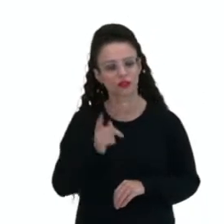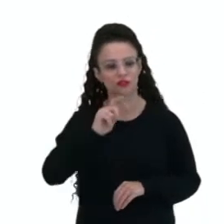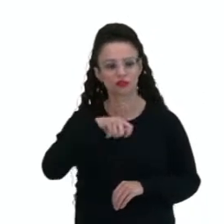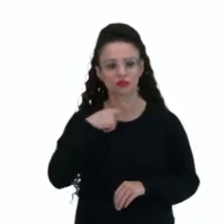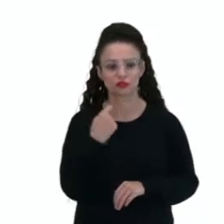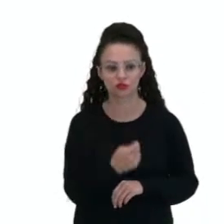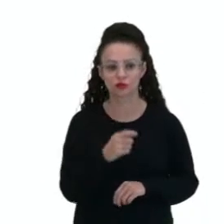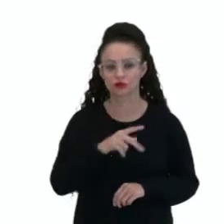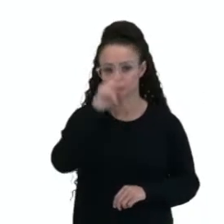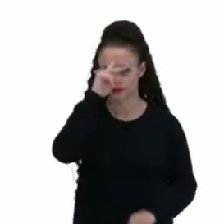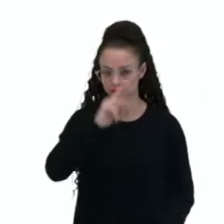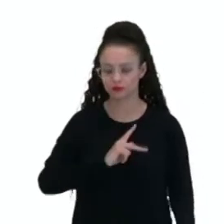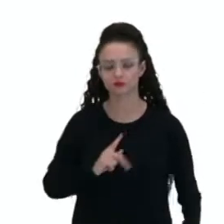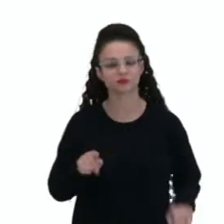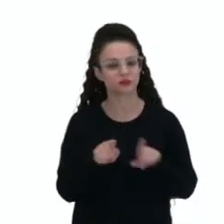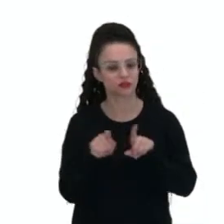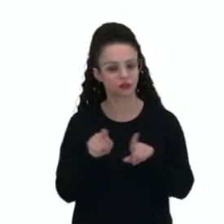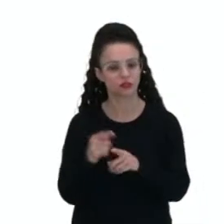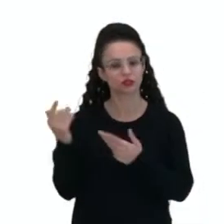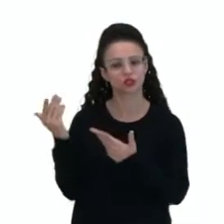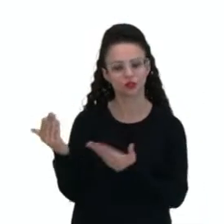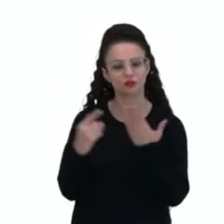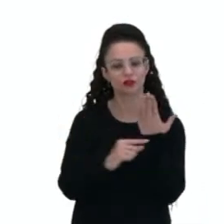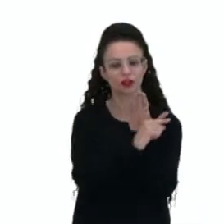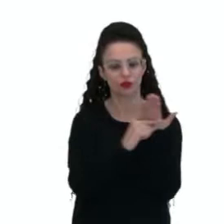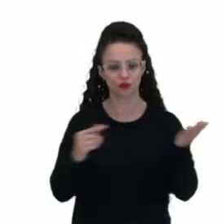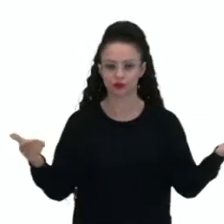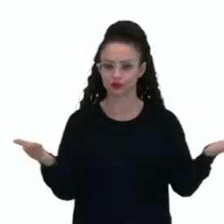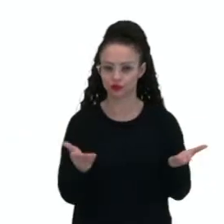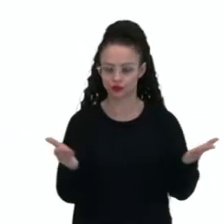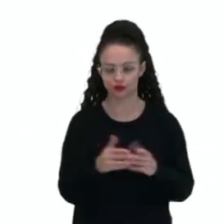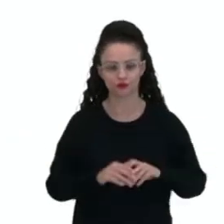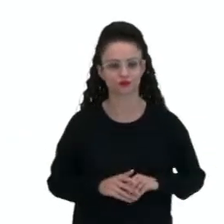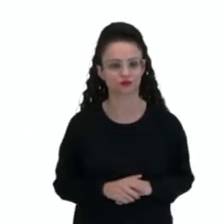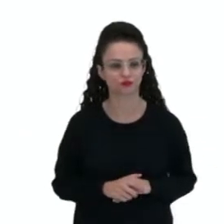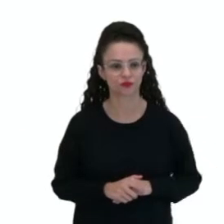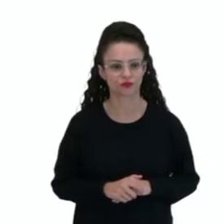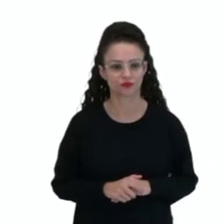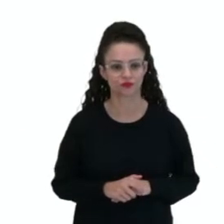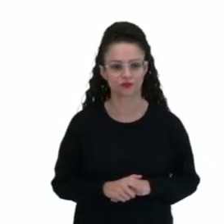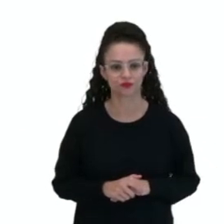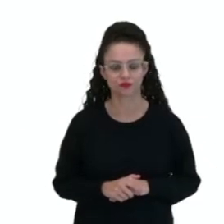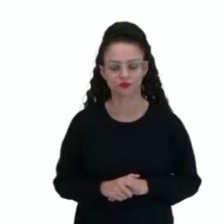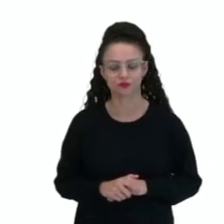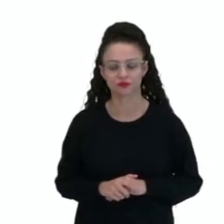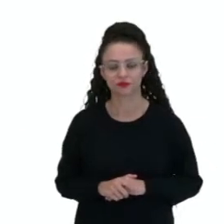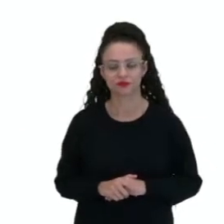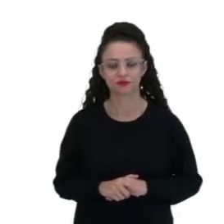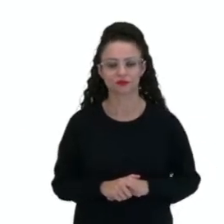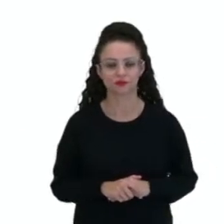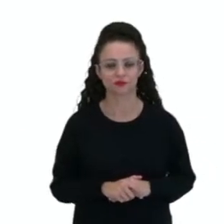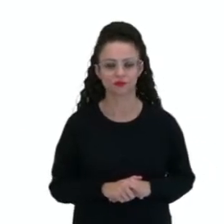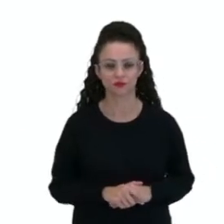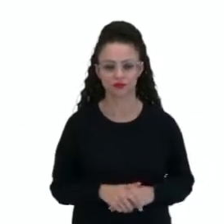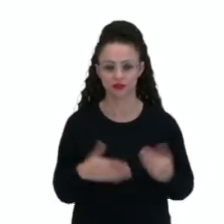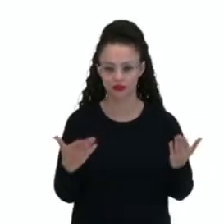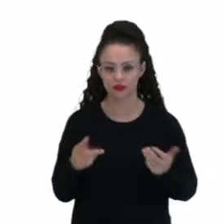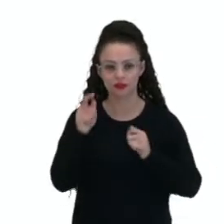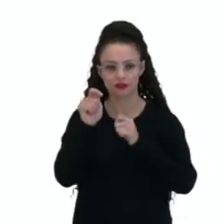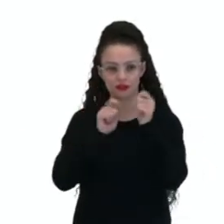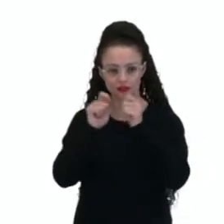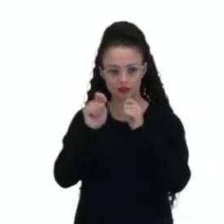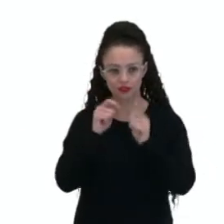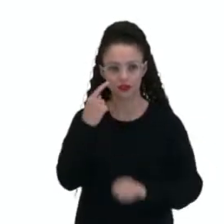referindo-se a si mesma, mas também aos jovens autores contemporâneos. Isso por Ana Paula Souza. A